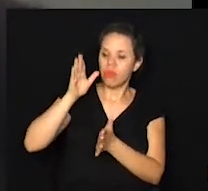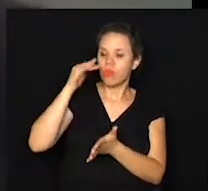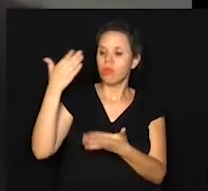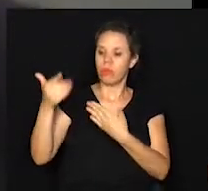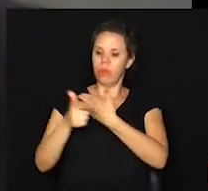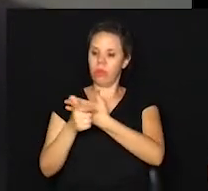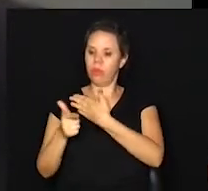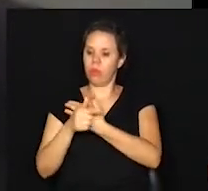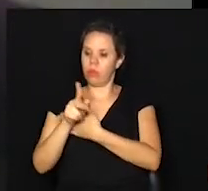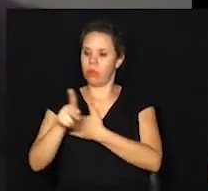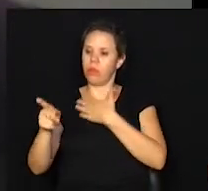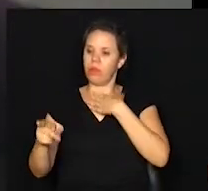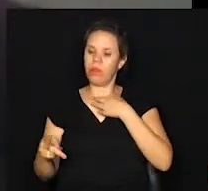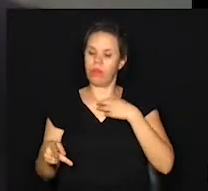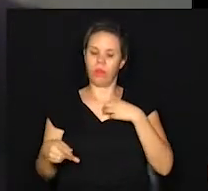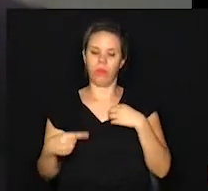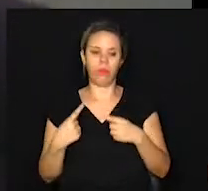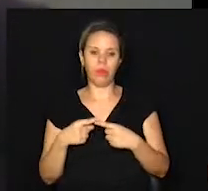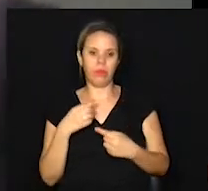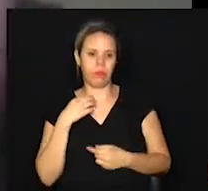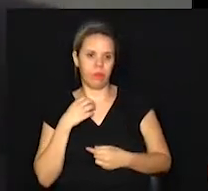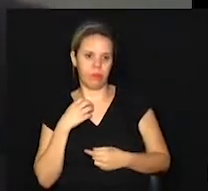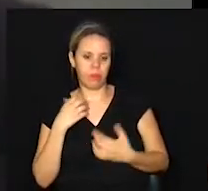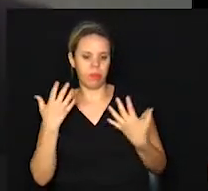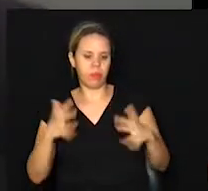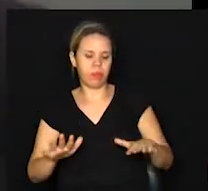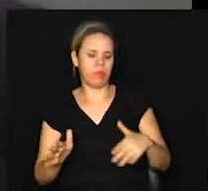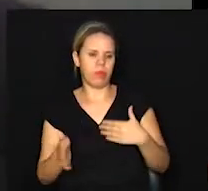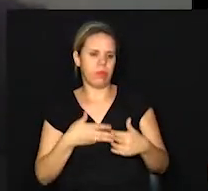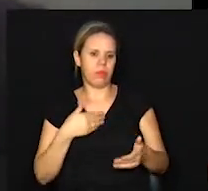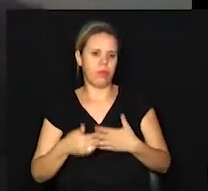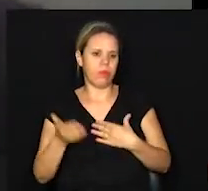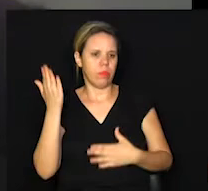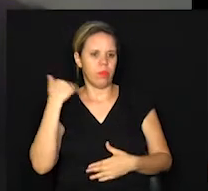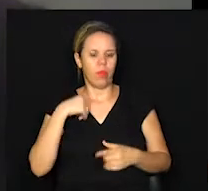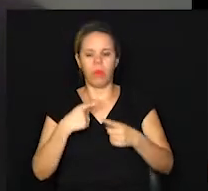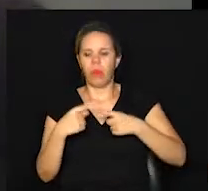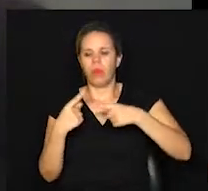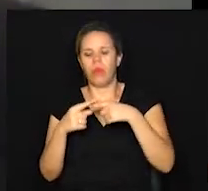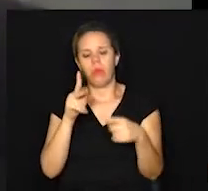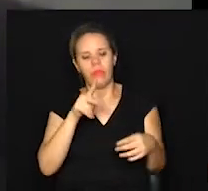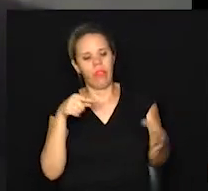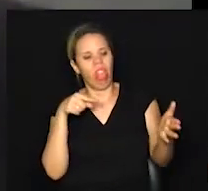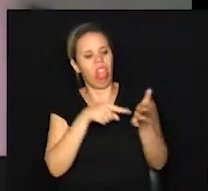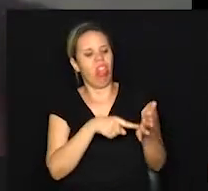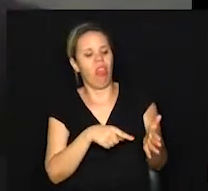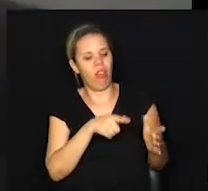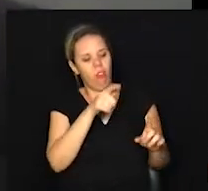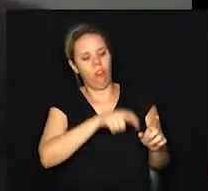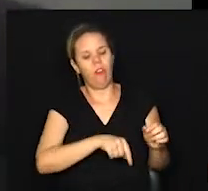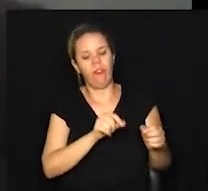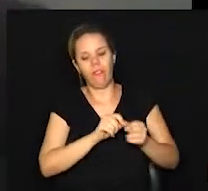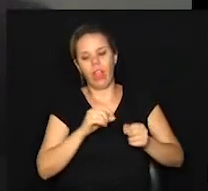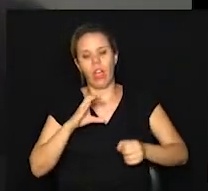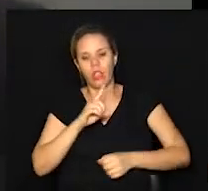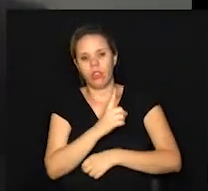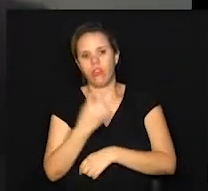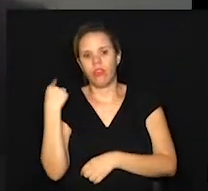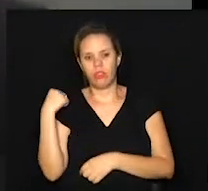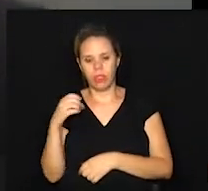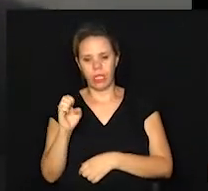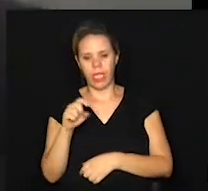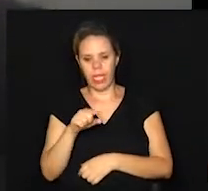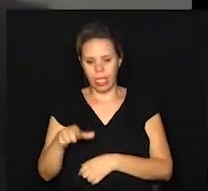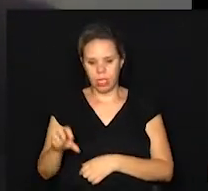dos professores. Eles não queriam saber o que o professor denunciado fez, o que o coordenador, o senhor Enzo Fiorelli